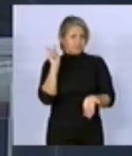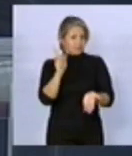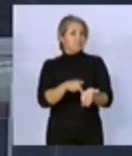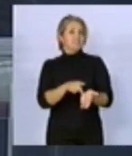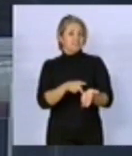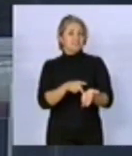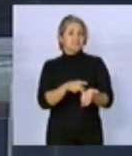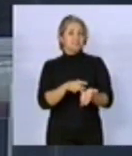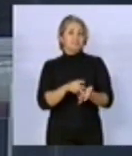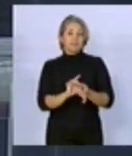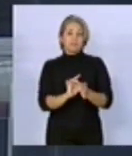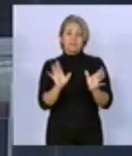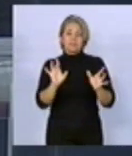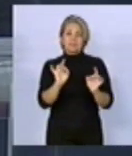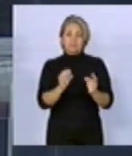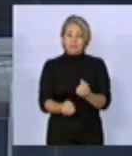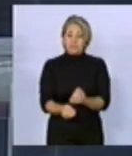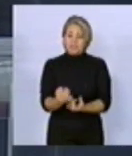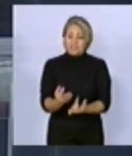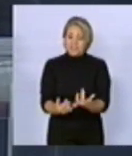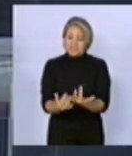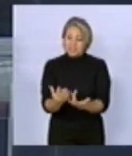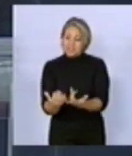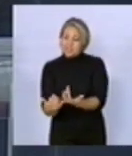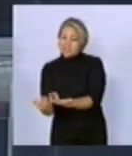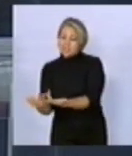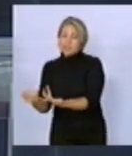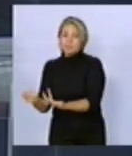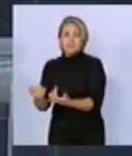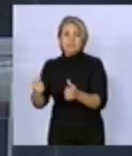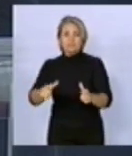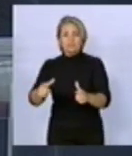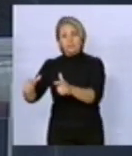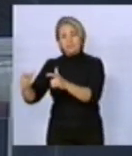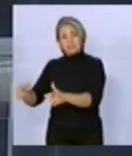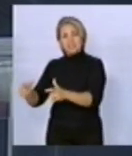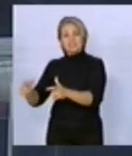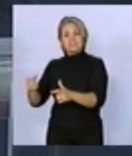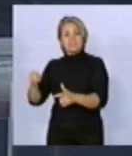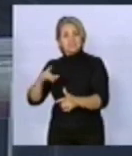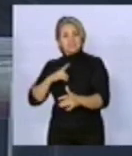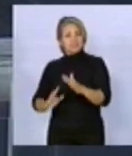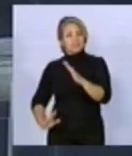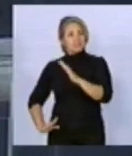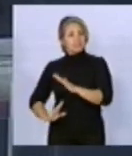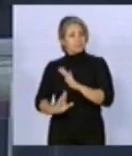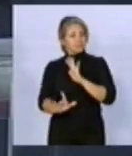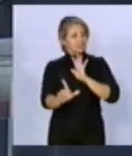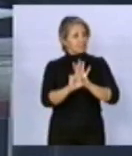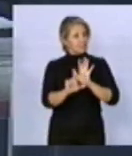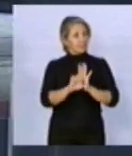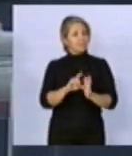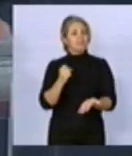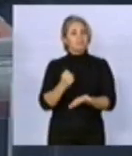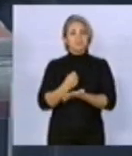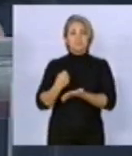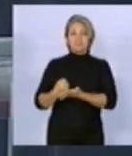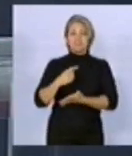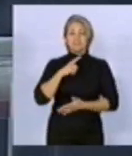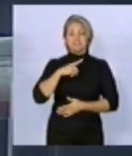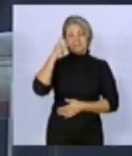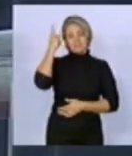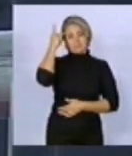é que se permita a queima nestas áreas dentro dos limites da lei e do protocolo que temos em são